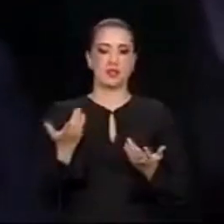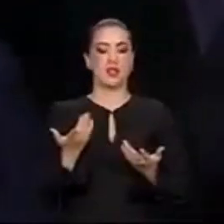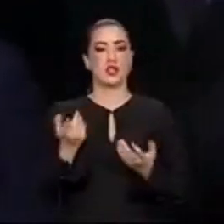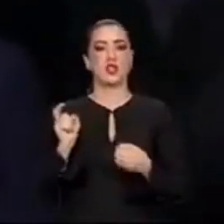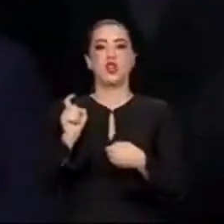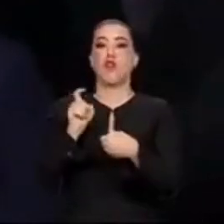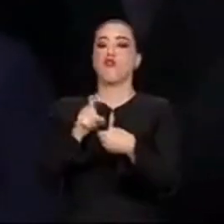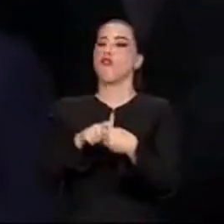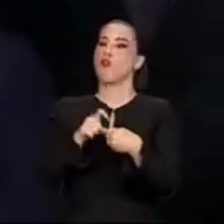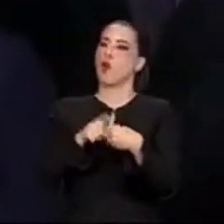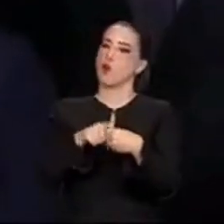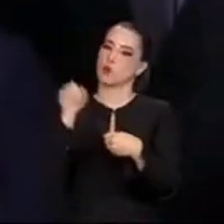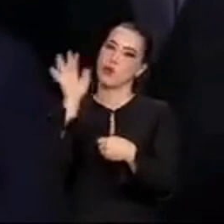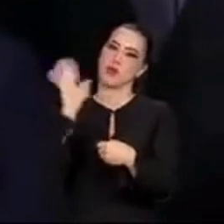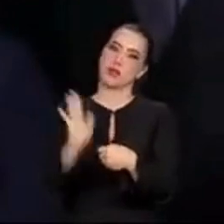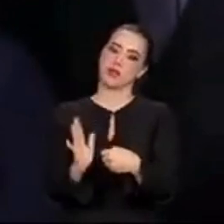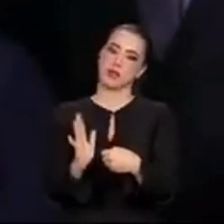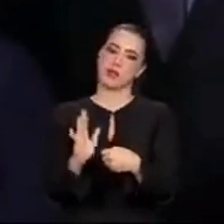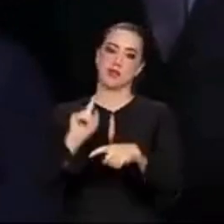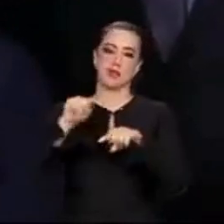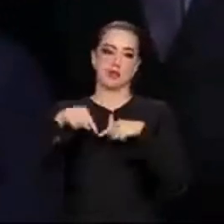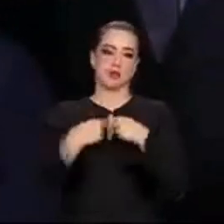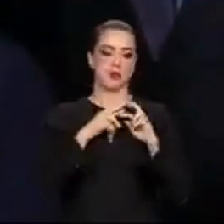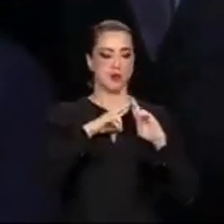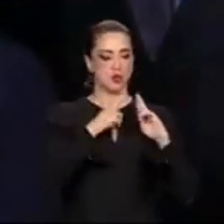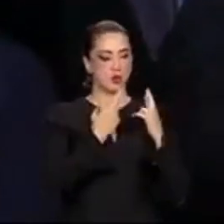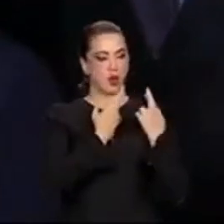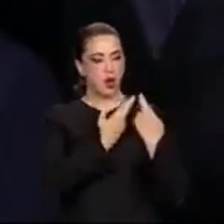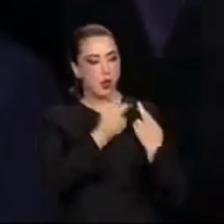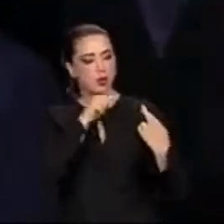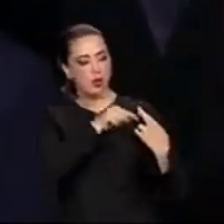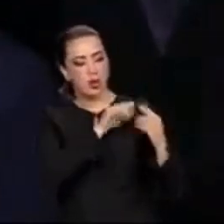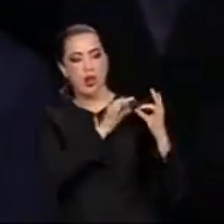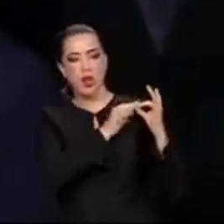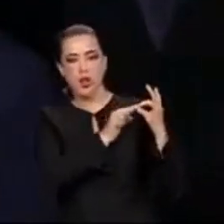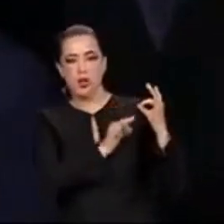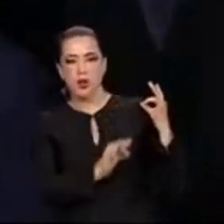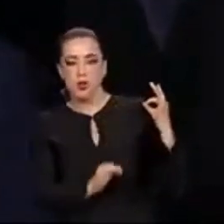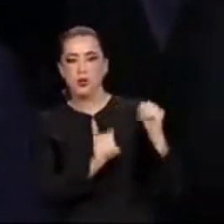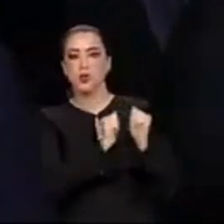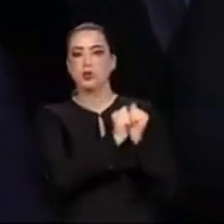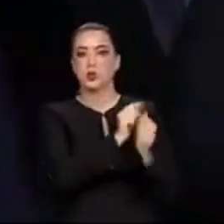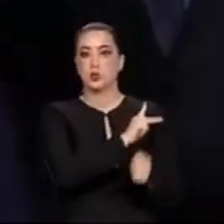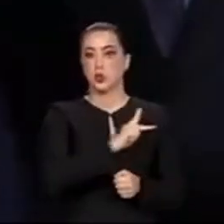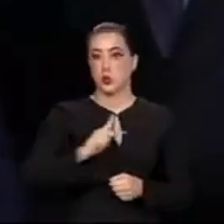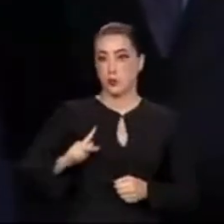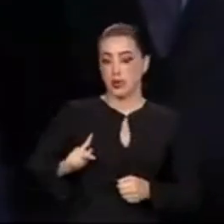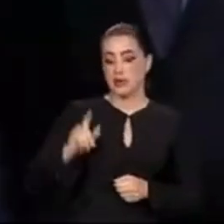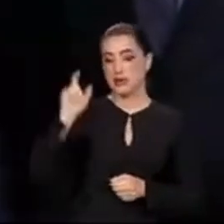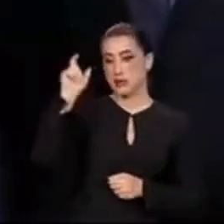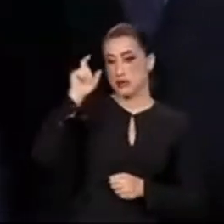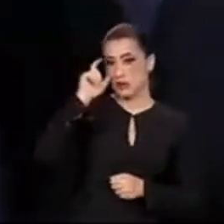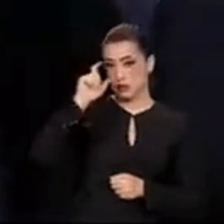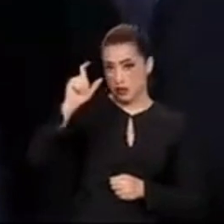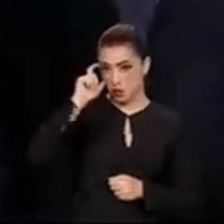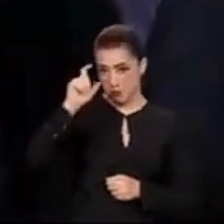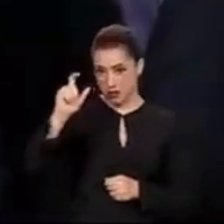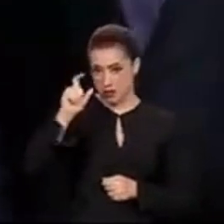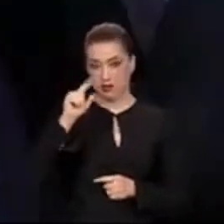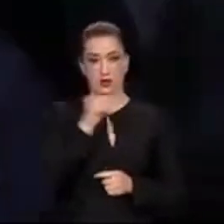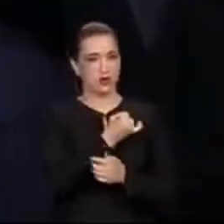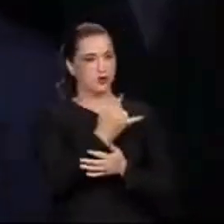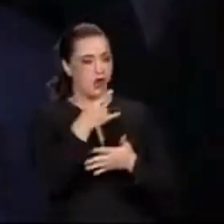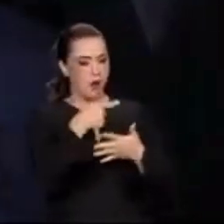o regresso ao Brasil depois de ter uma conversa longa com o presidente do baile sobre vários